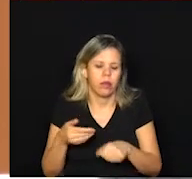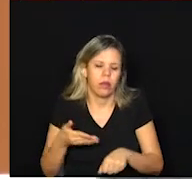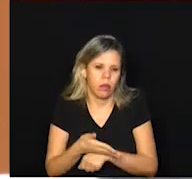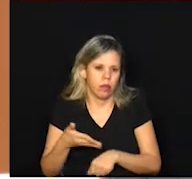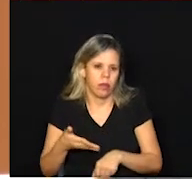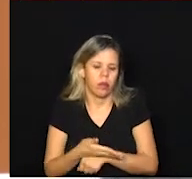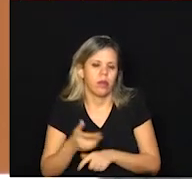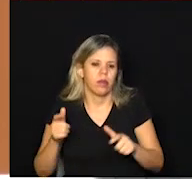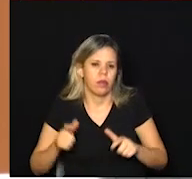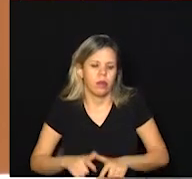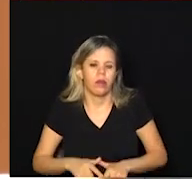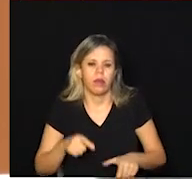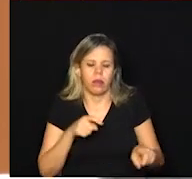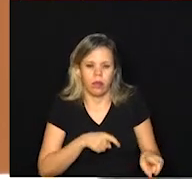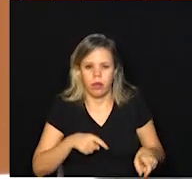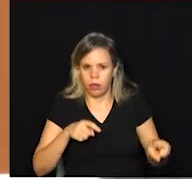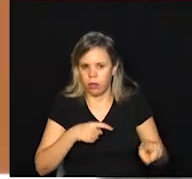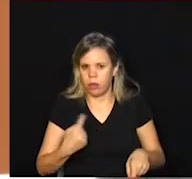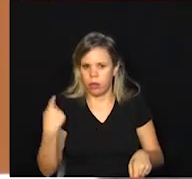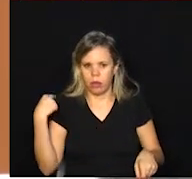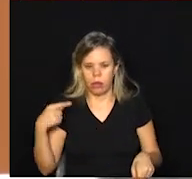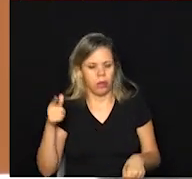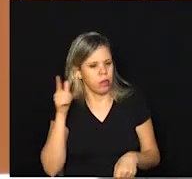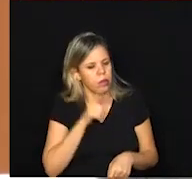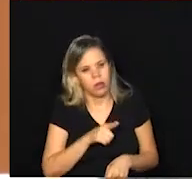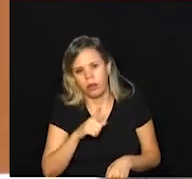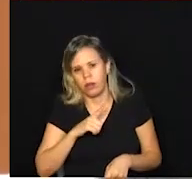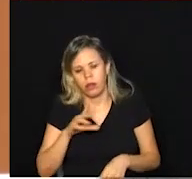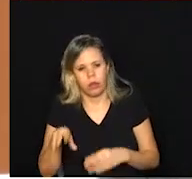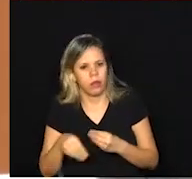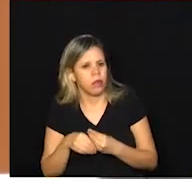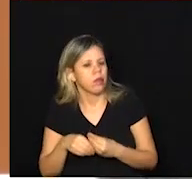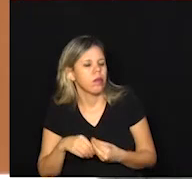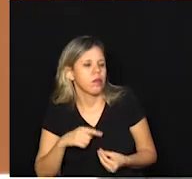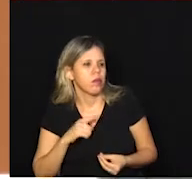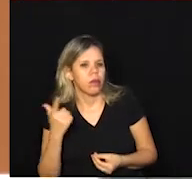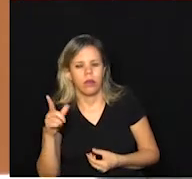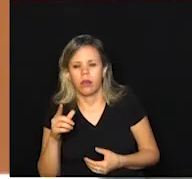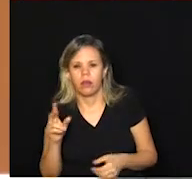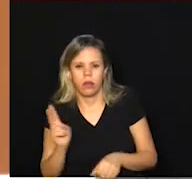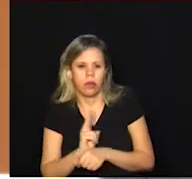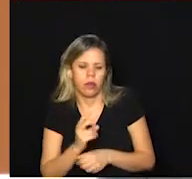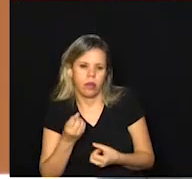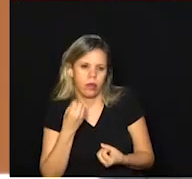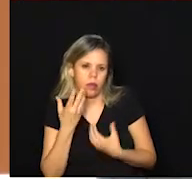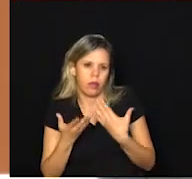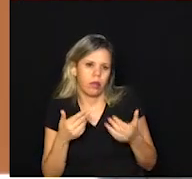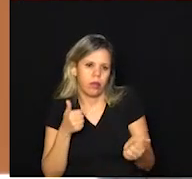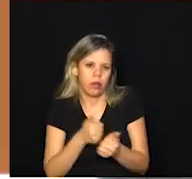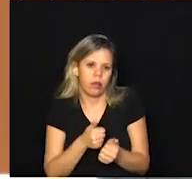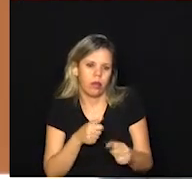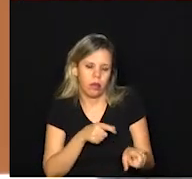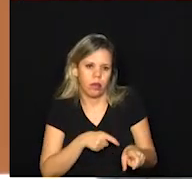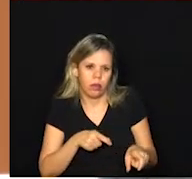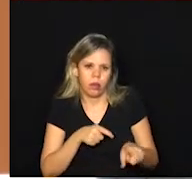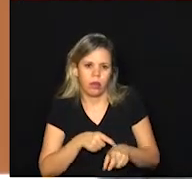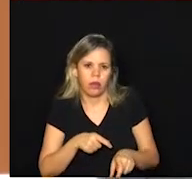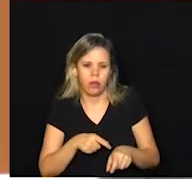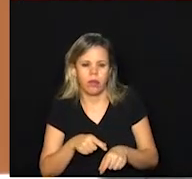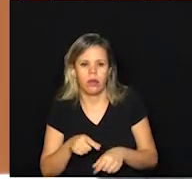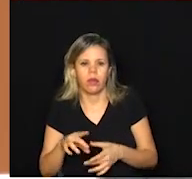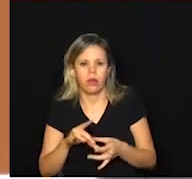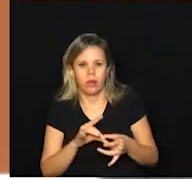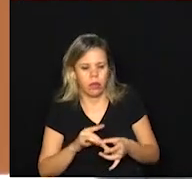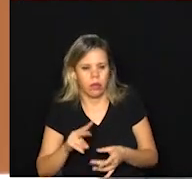o espaço na fazenda é a gente conseguia Inclusive tem uma outra abordagem né a próxima da Roseira na